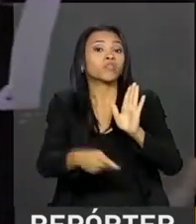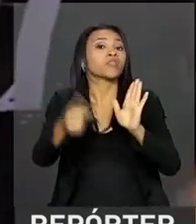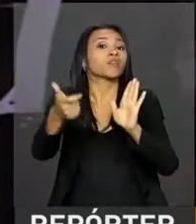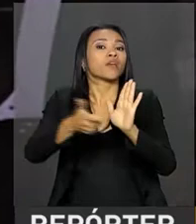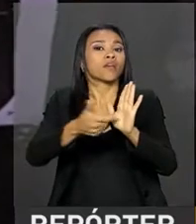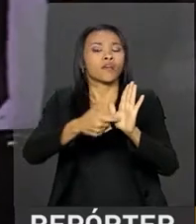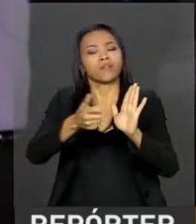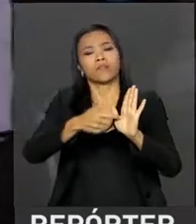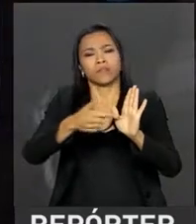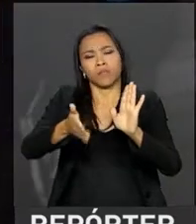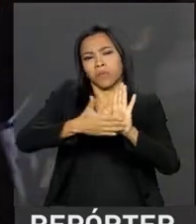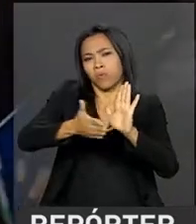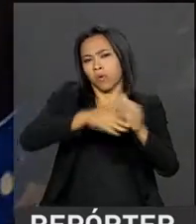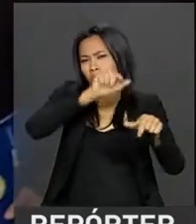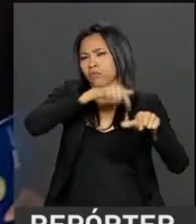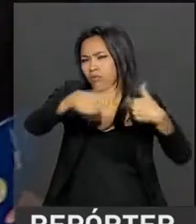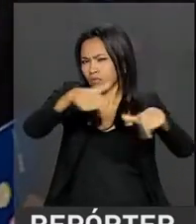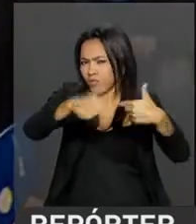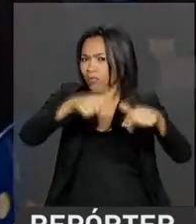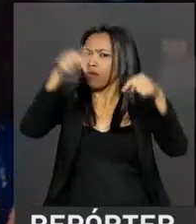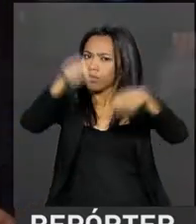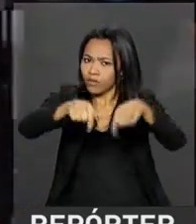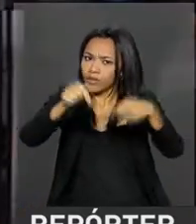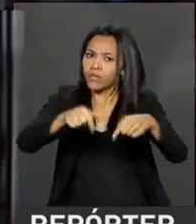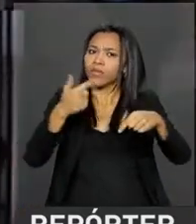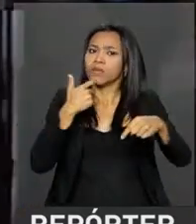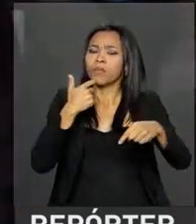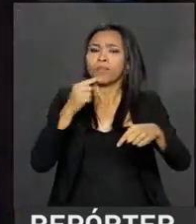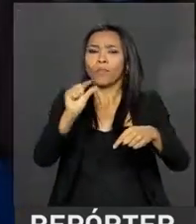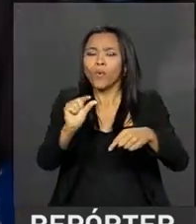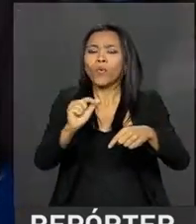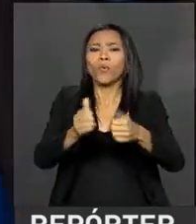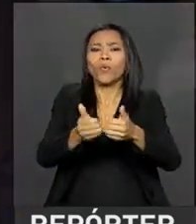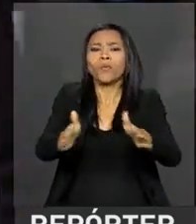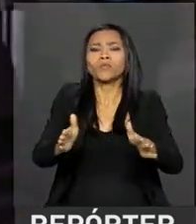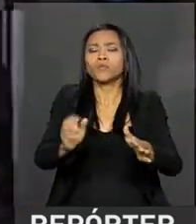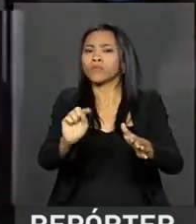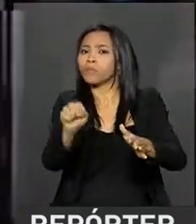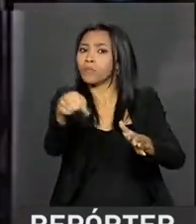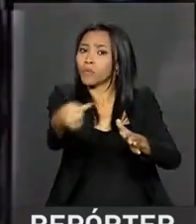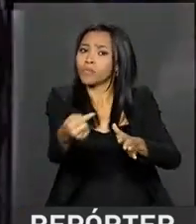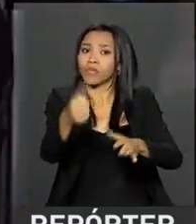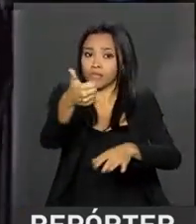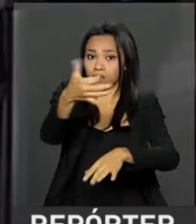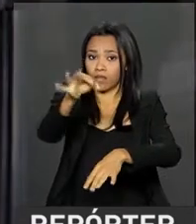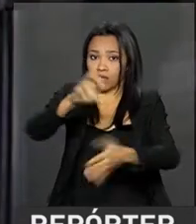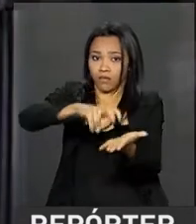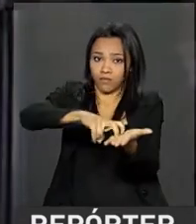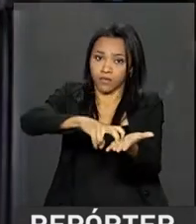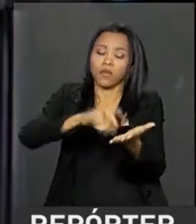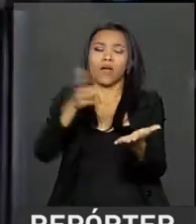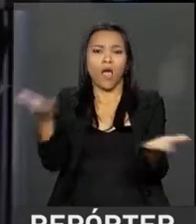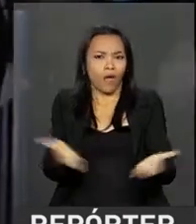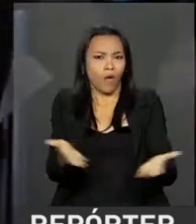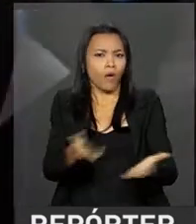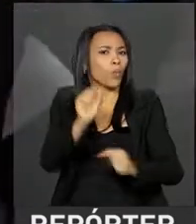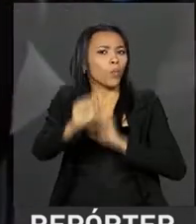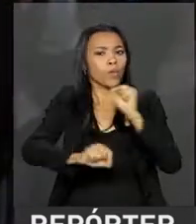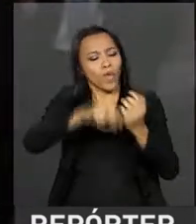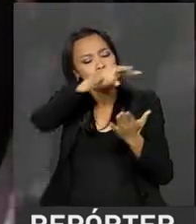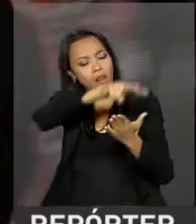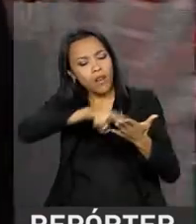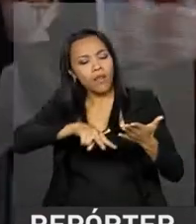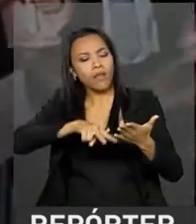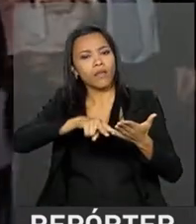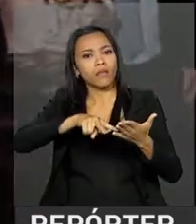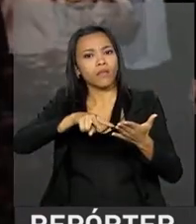na Comissão de Constituição e Justiça do Senado começou pouco depois das 10 horas da manhã. Nesse momento estão sendo lidos os votos em